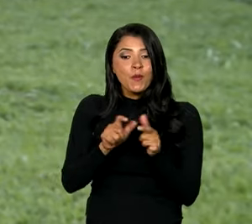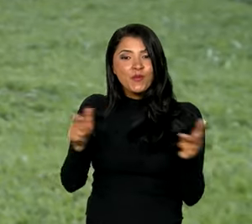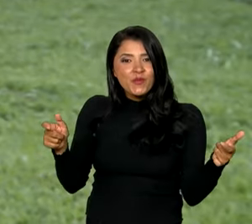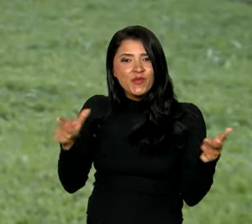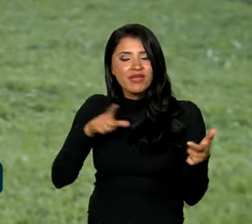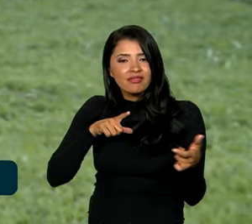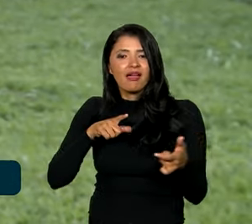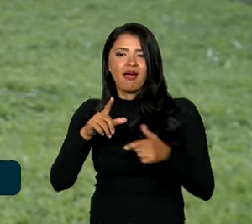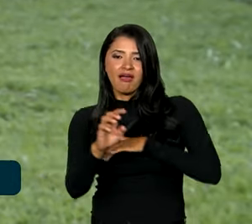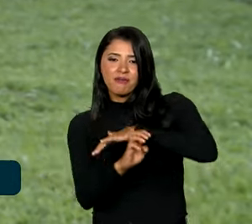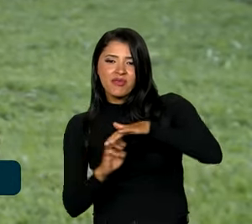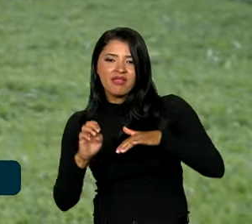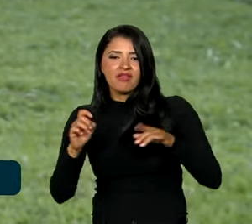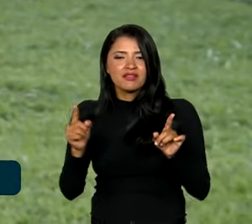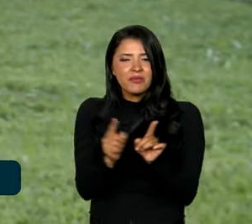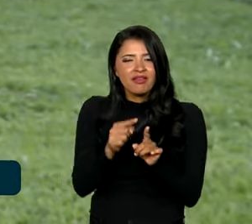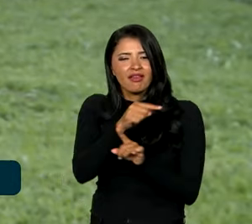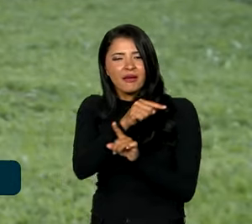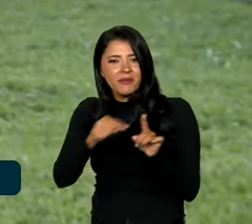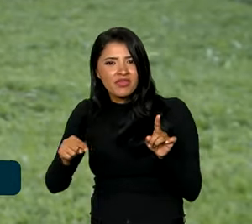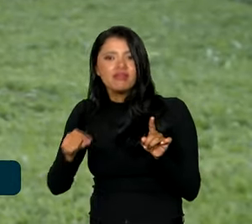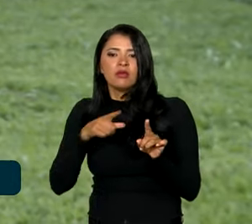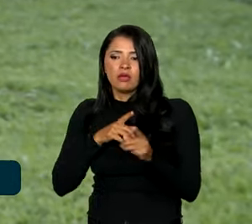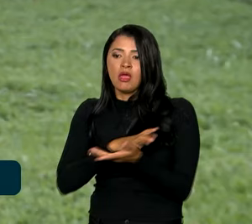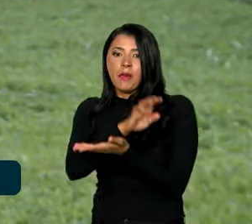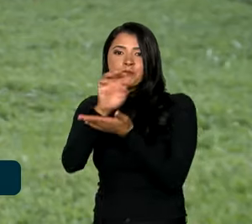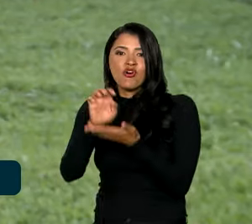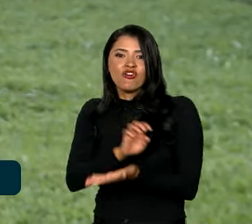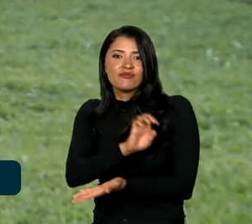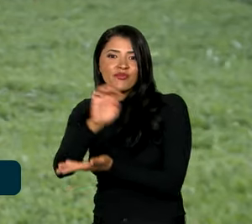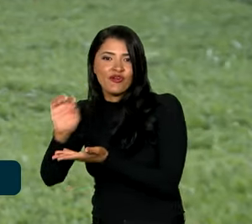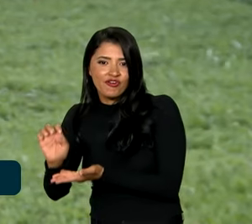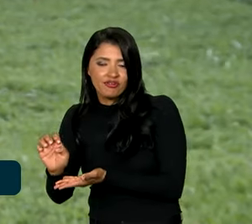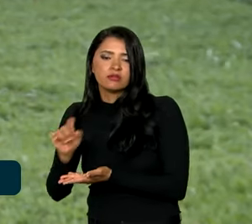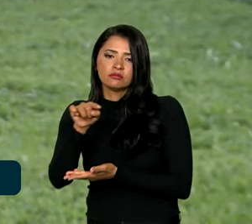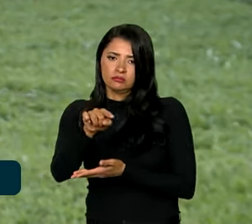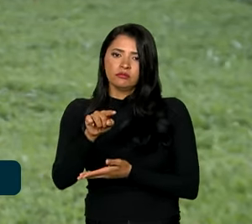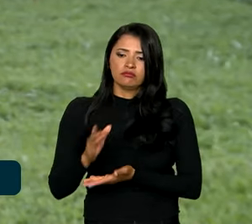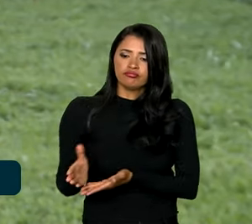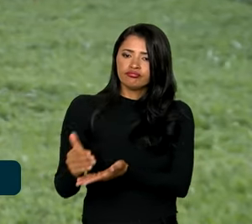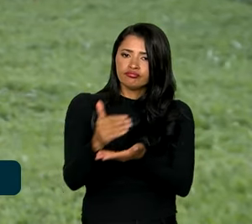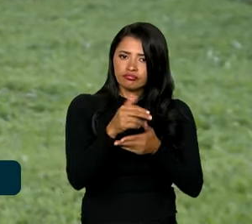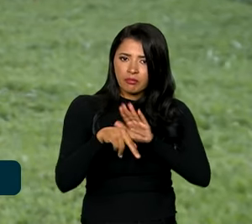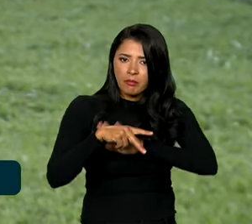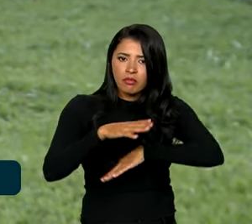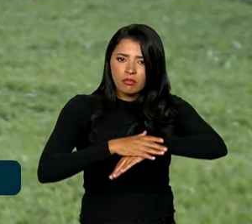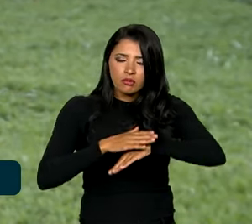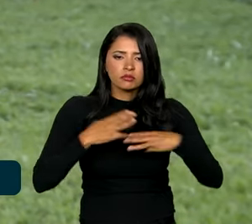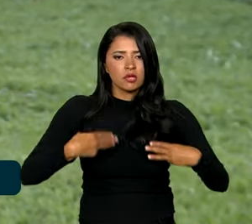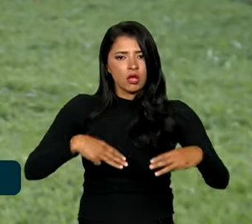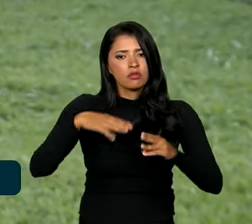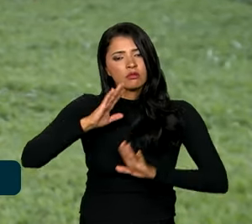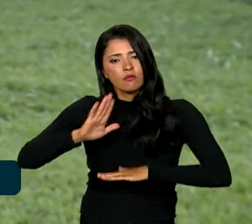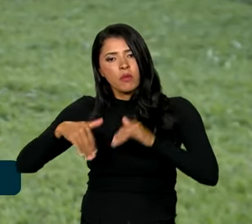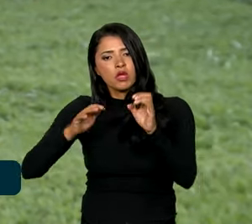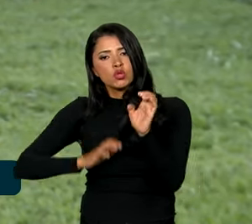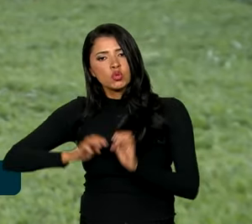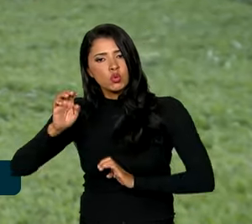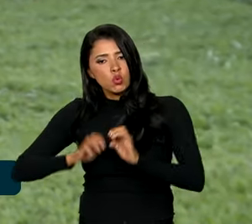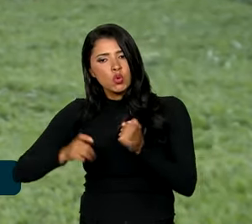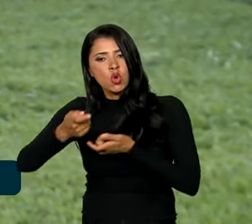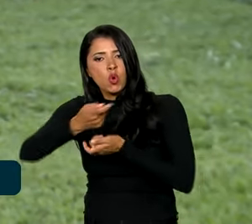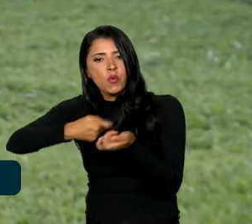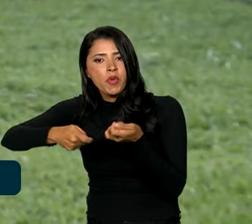de micro, pequenas e médias empresas que exportam. Segundo o levantamento feito pelo Ministério do Desenvolvimento, Indústria e Comércio